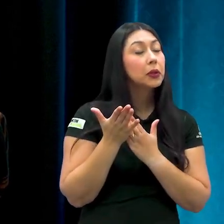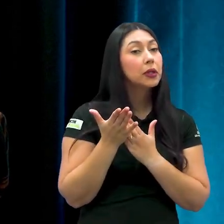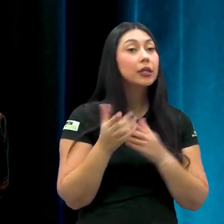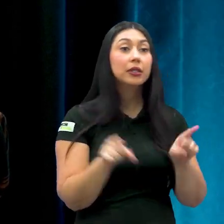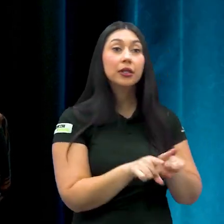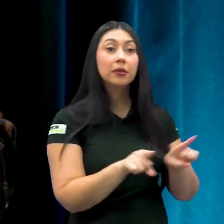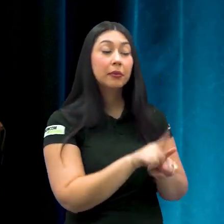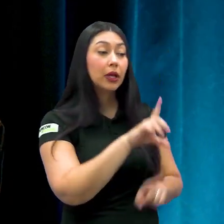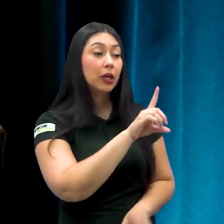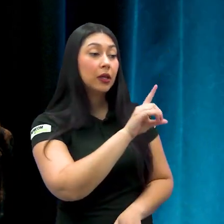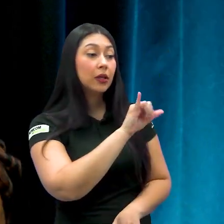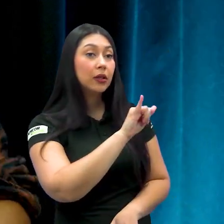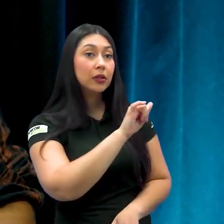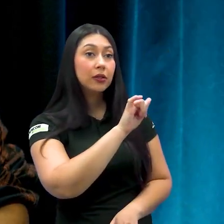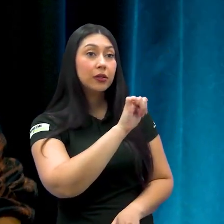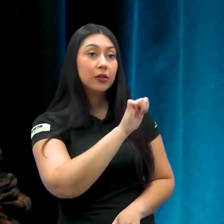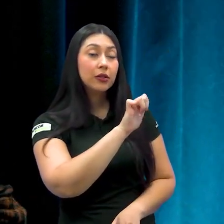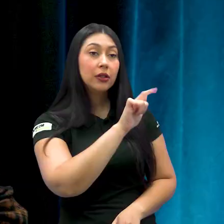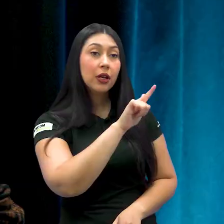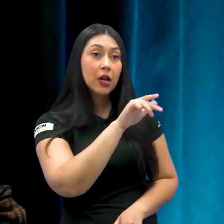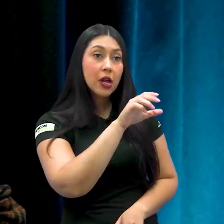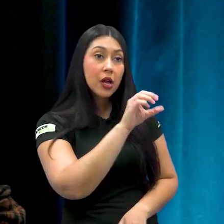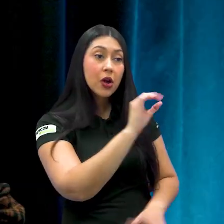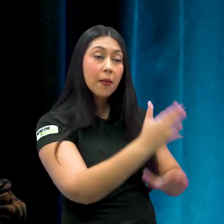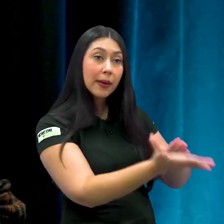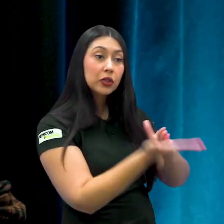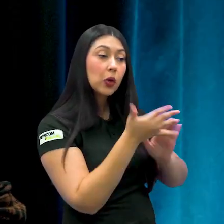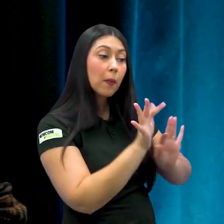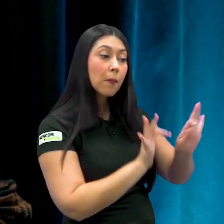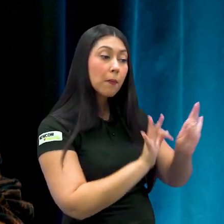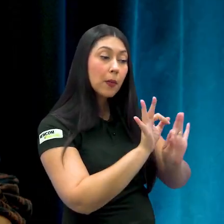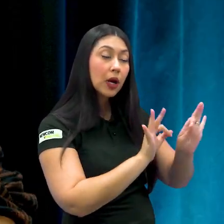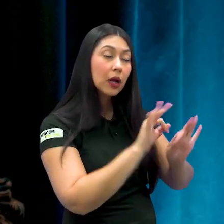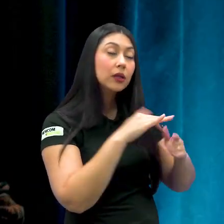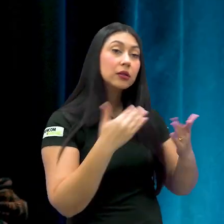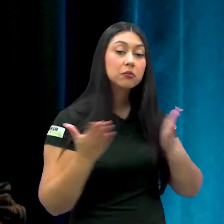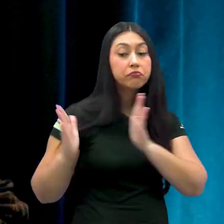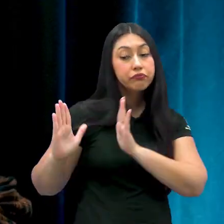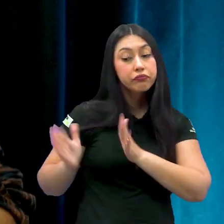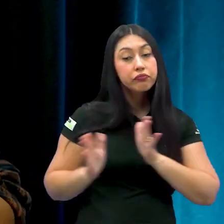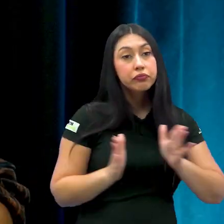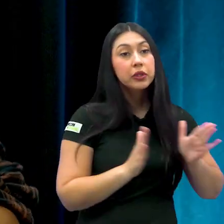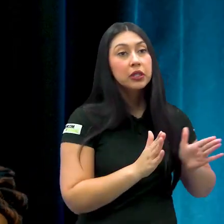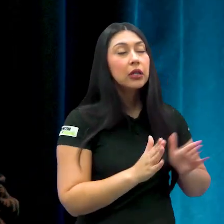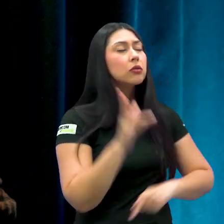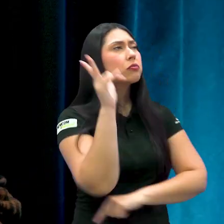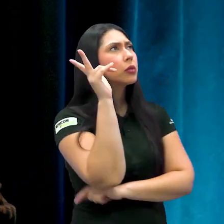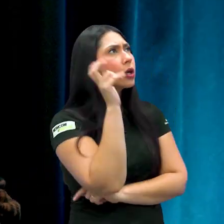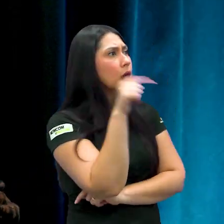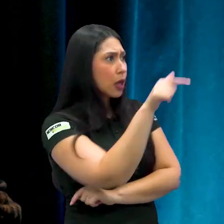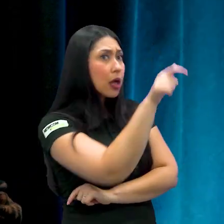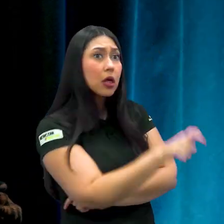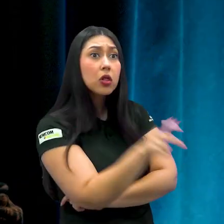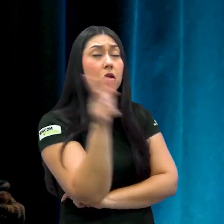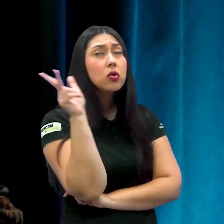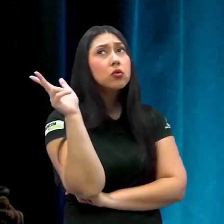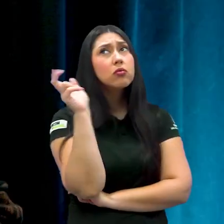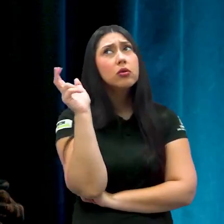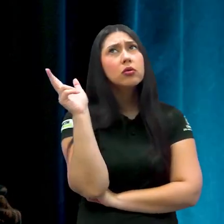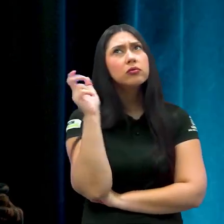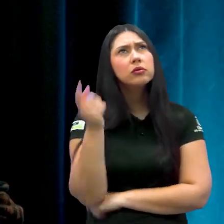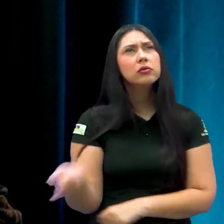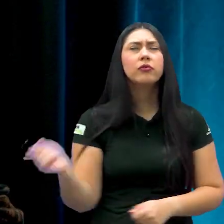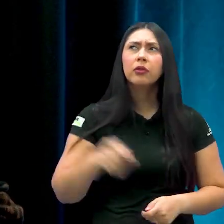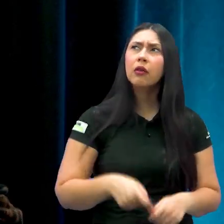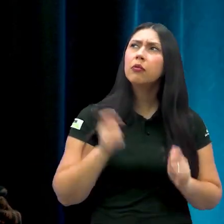as baterias, e o Diego que produziu, Diego Xavier. E nesse processo, a gente gravando, ele ouvia a música sozinho lá. Ele